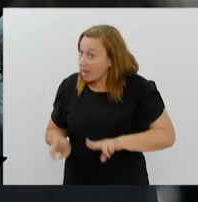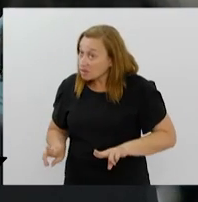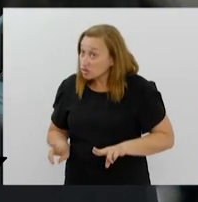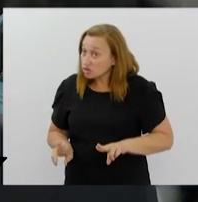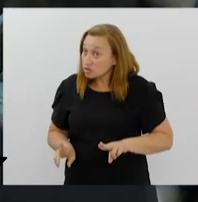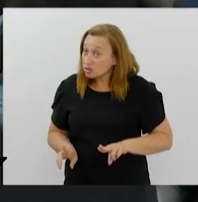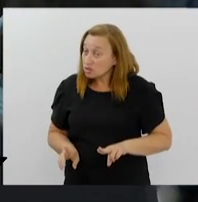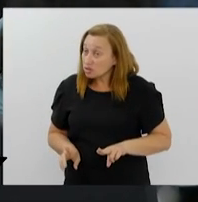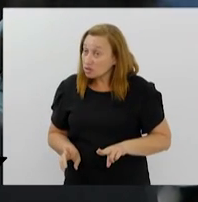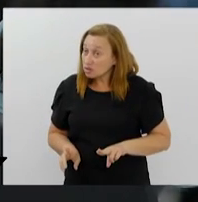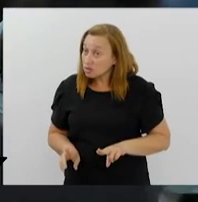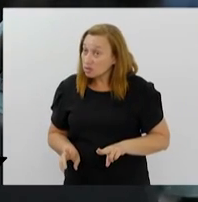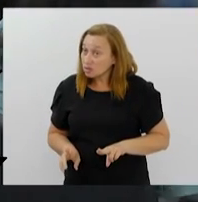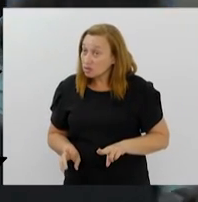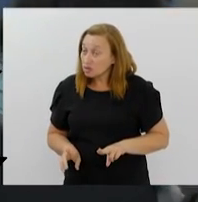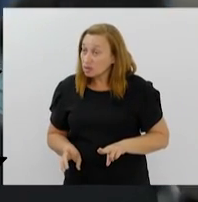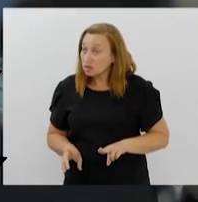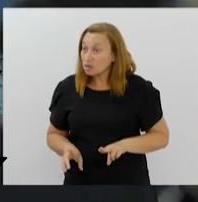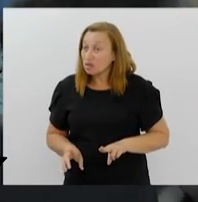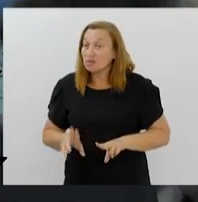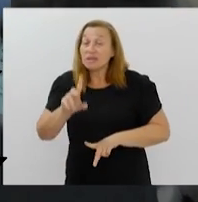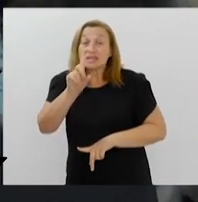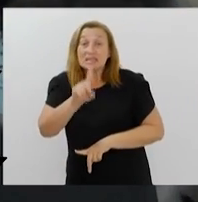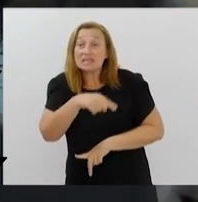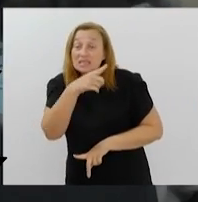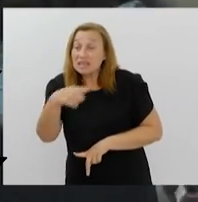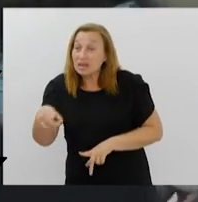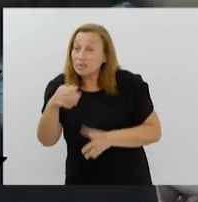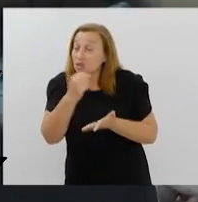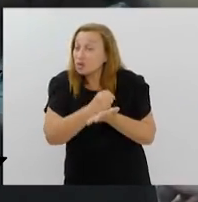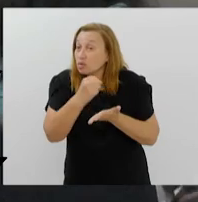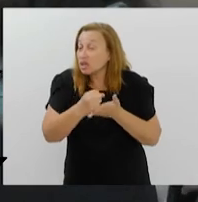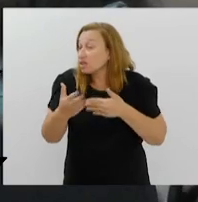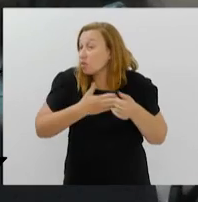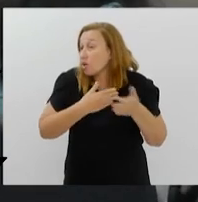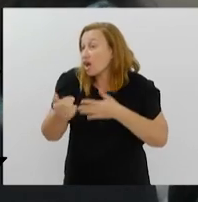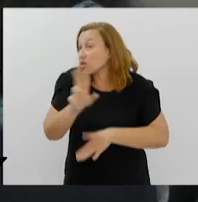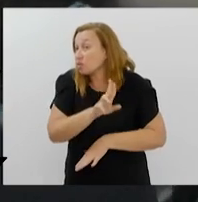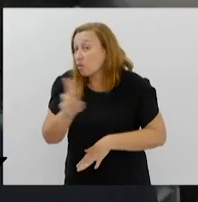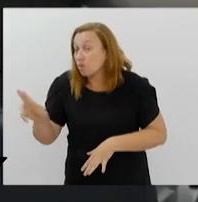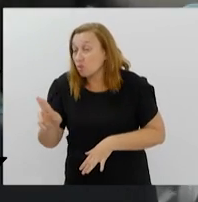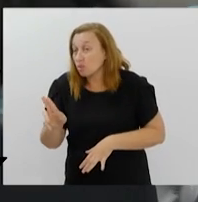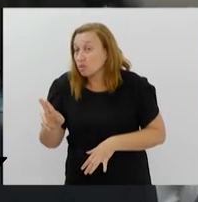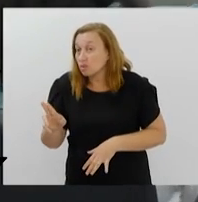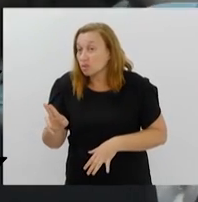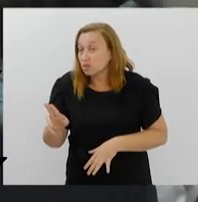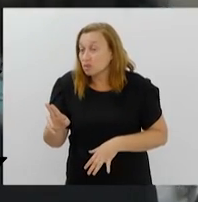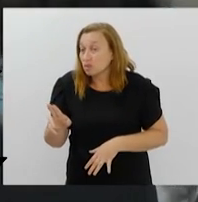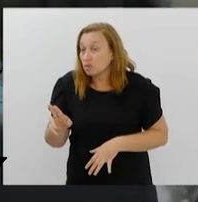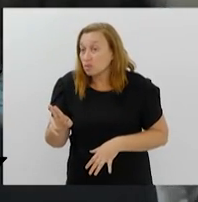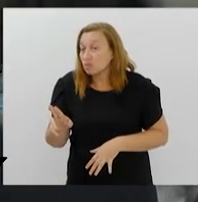ferge fez interrupções cancelamentos ou o nome que o senhor queira de forma abrupta